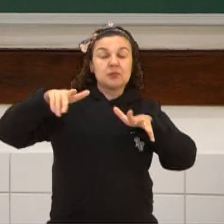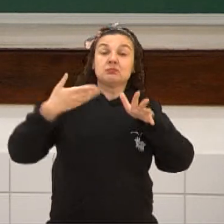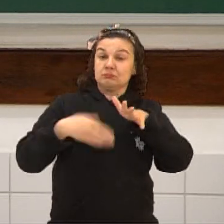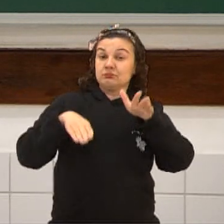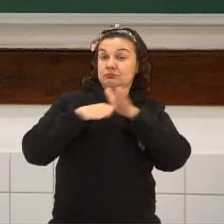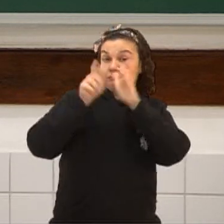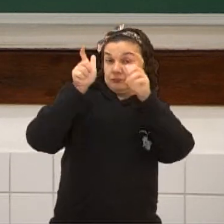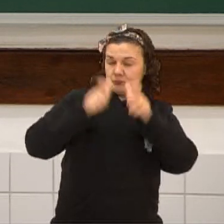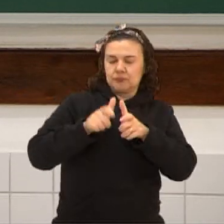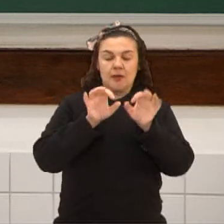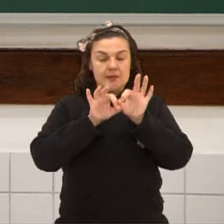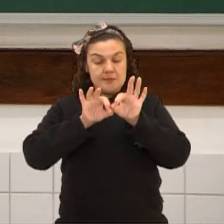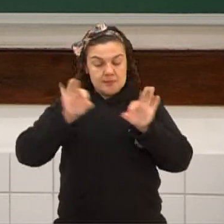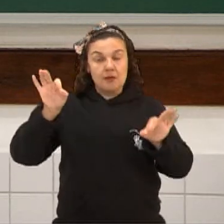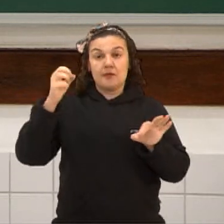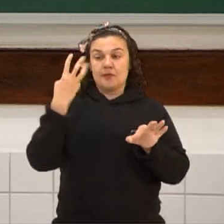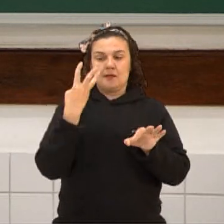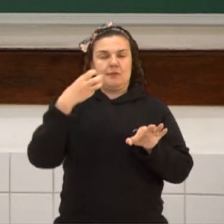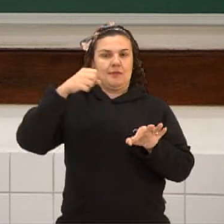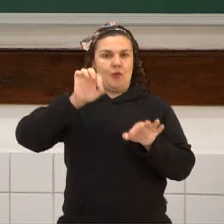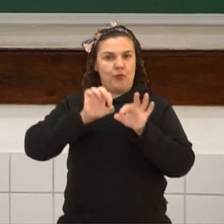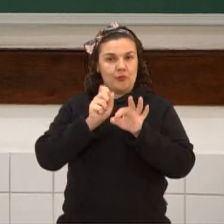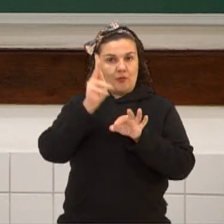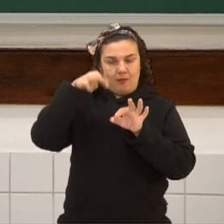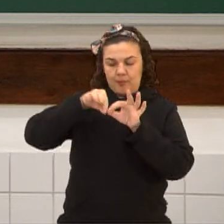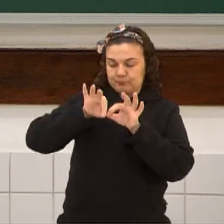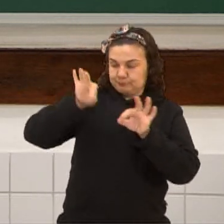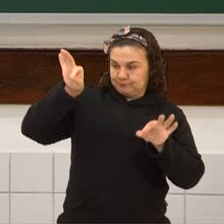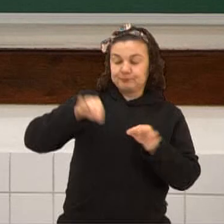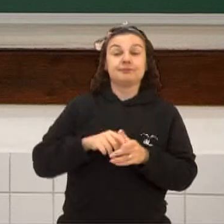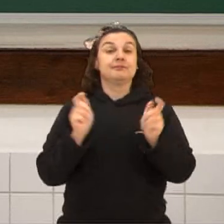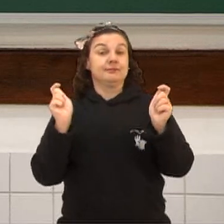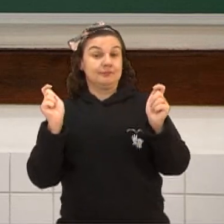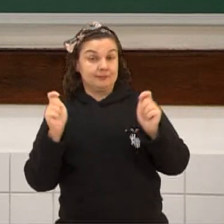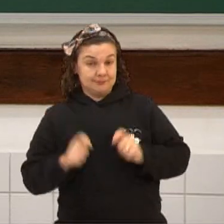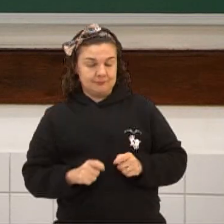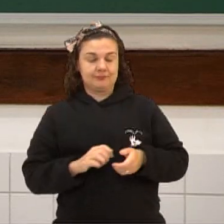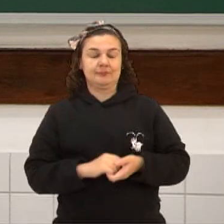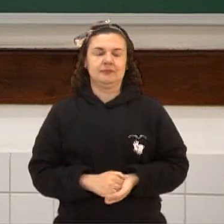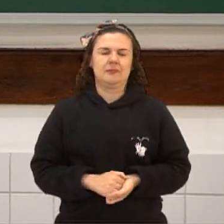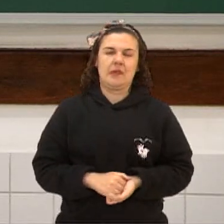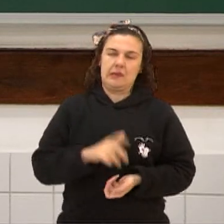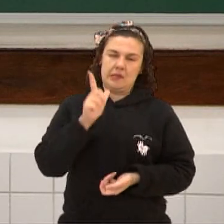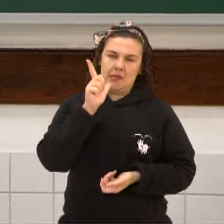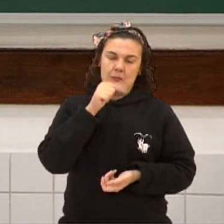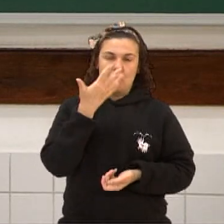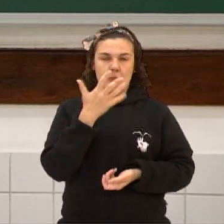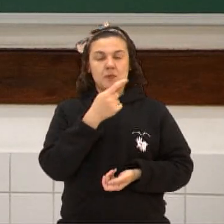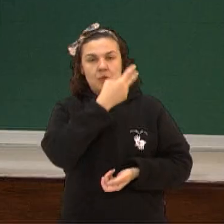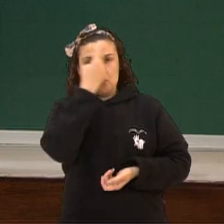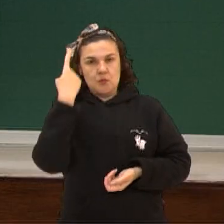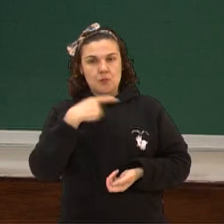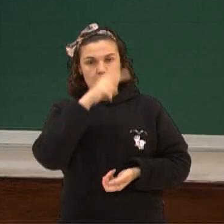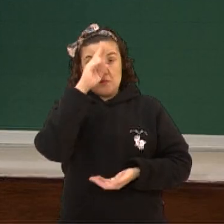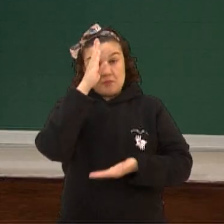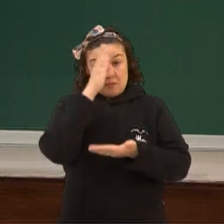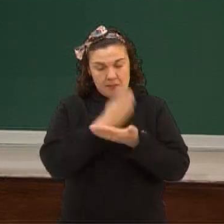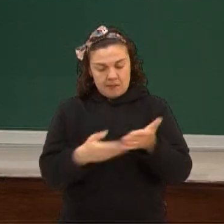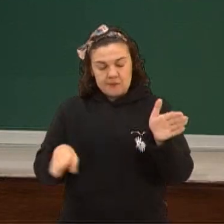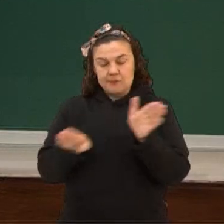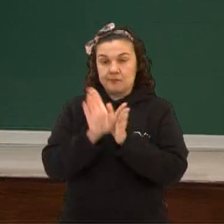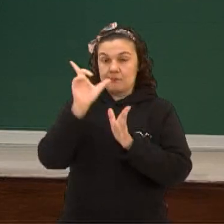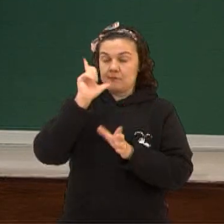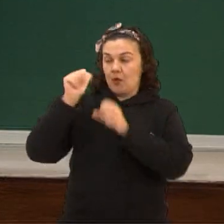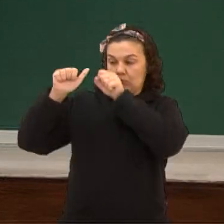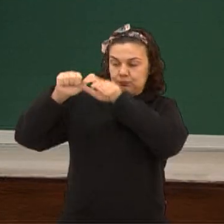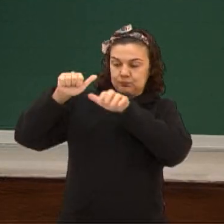o reservatório, nessa distância de 38 quilômetros de distância. Levou mais de 2 horas e meia até que a água